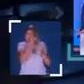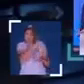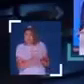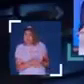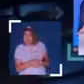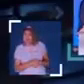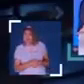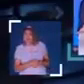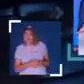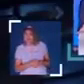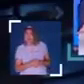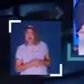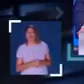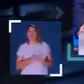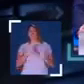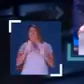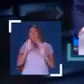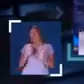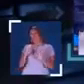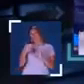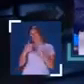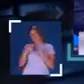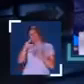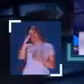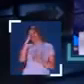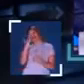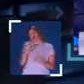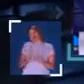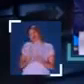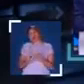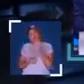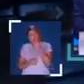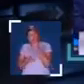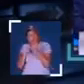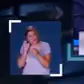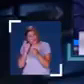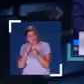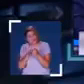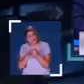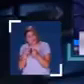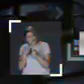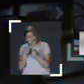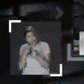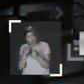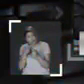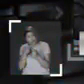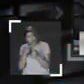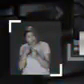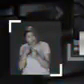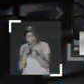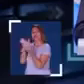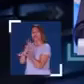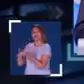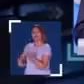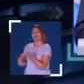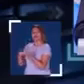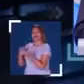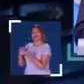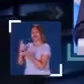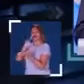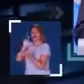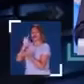brasileiro? Eu acredito que o candidato ou não ouviu ou fez de conta que não ouviu.